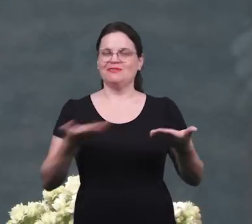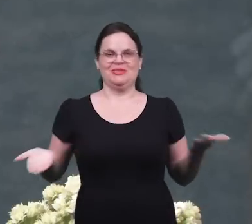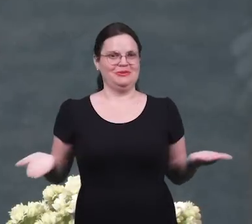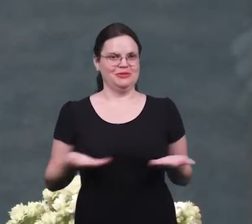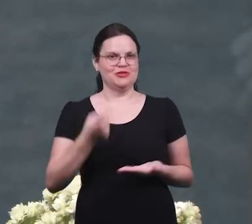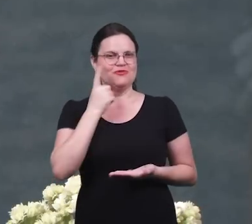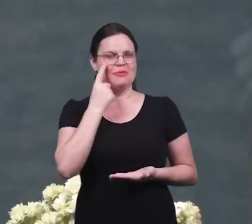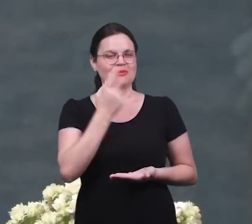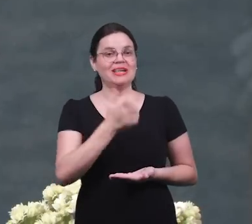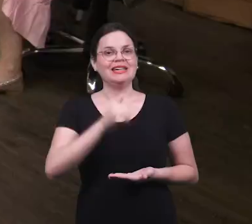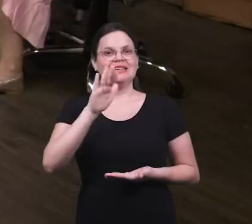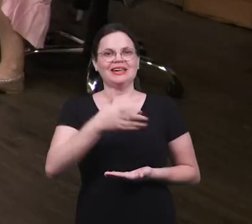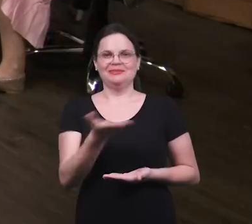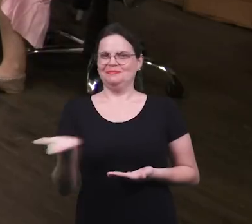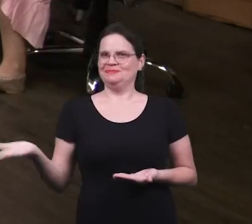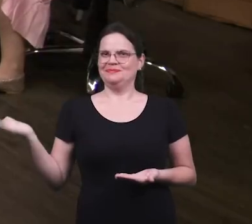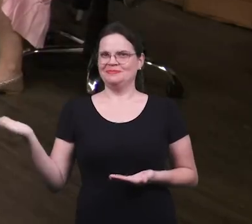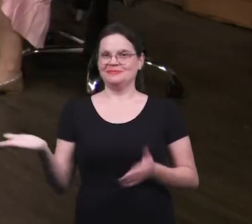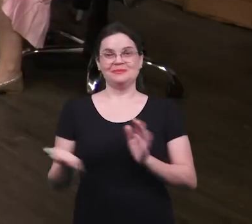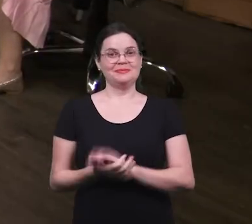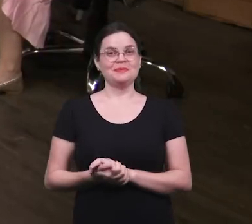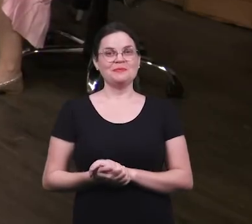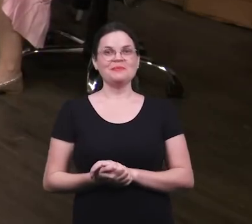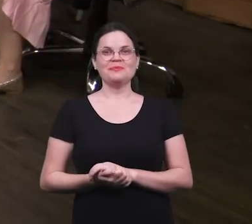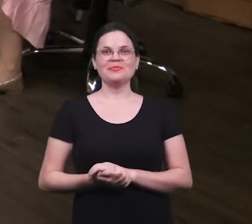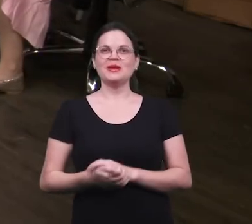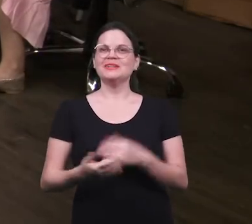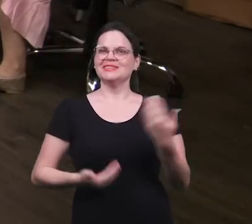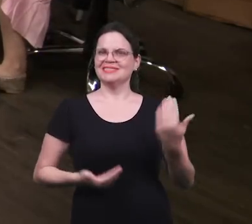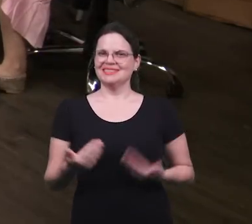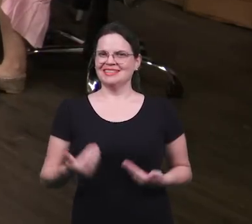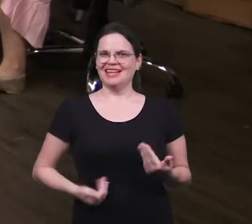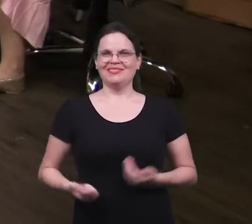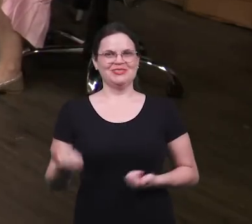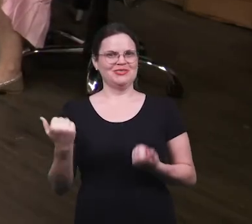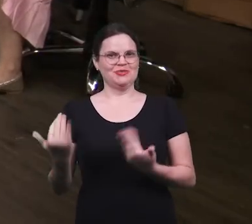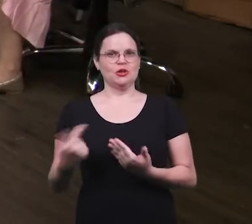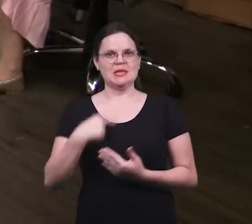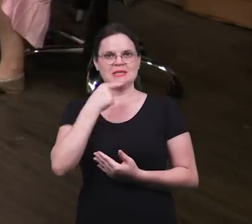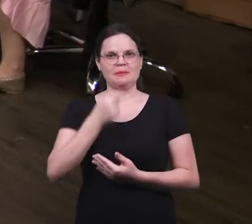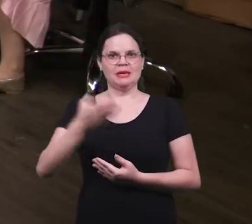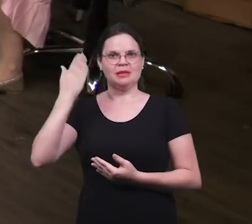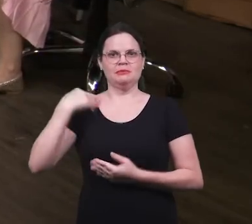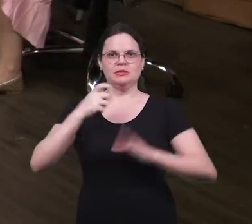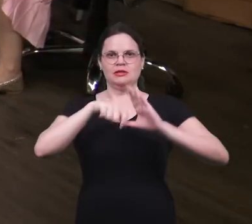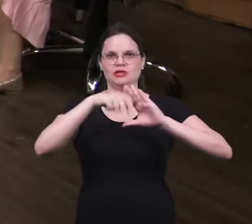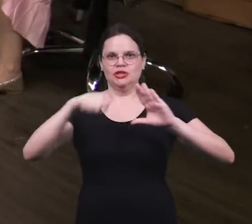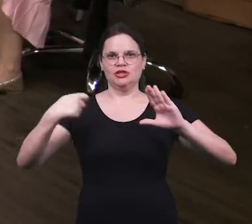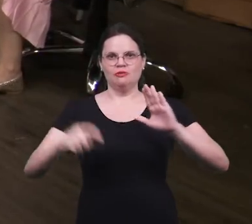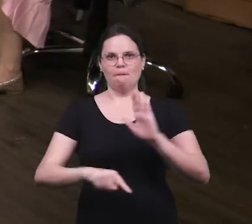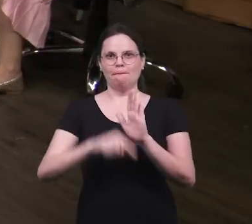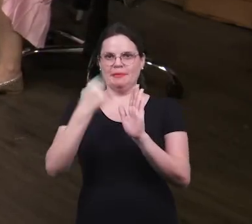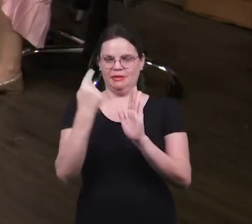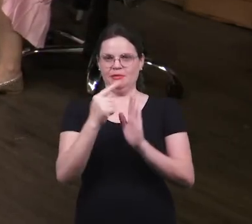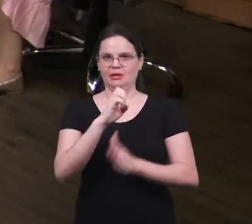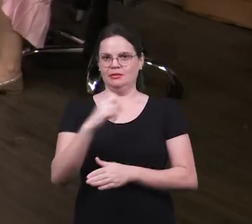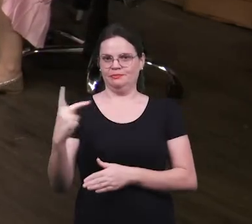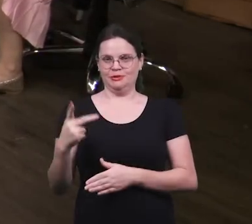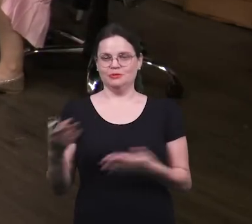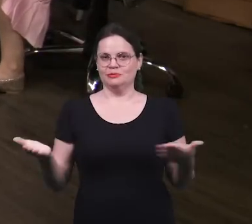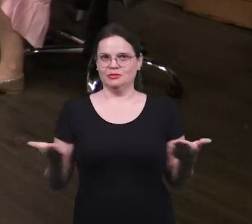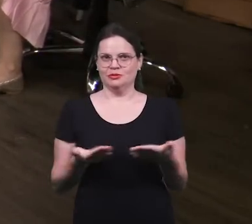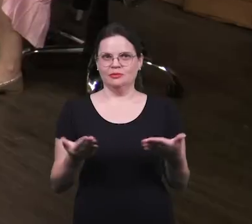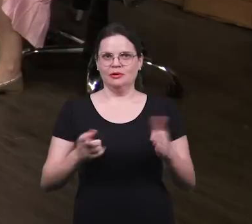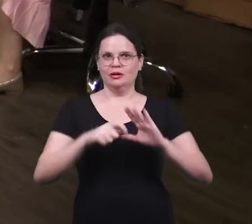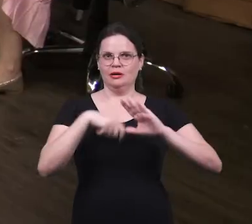de hoje. Vamos ver quem está aqui no estúdio? Olha aí, o pessoal que está aqui no estúdio. Na semana passada a gente gravou a primeira edição desse